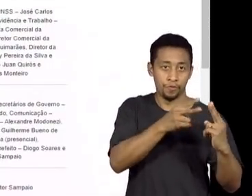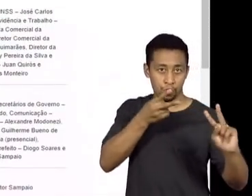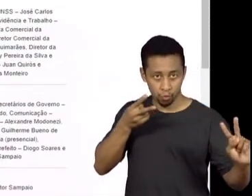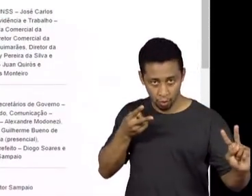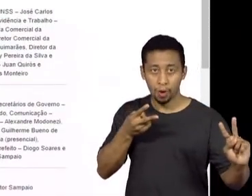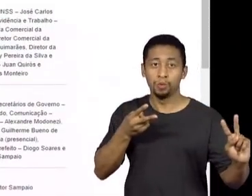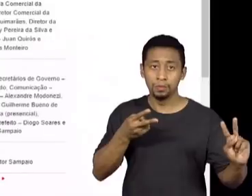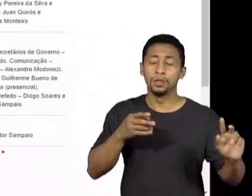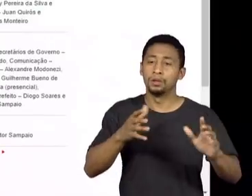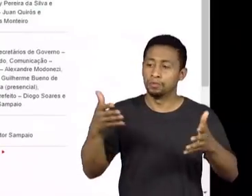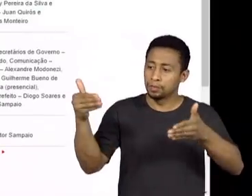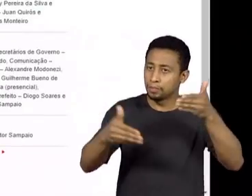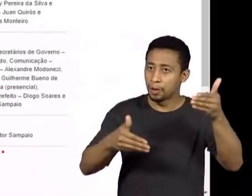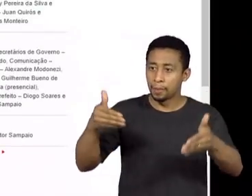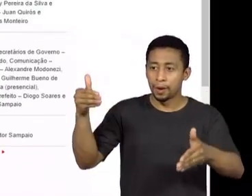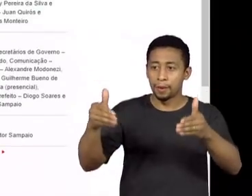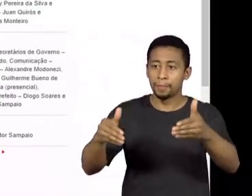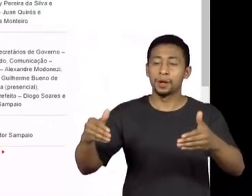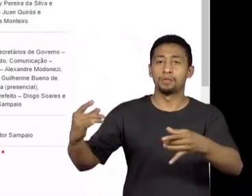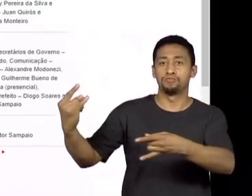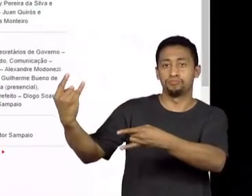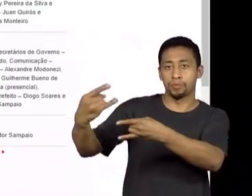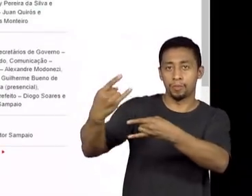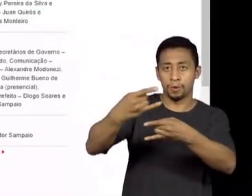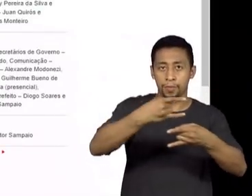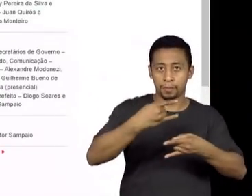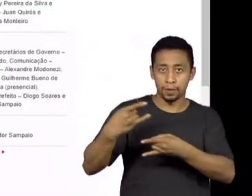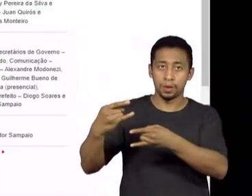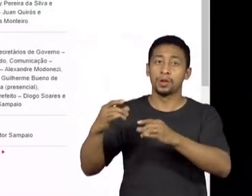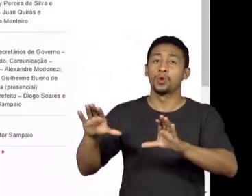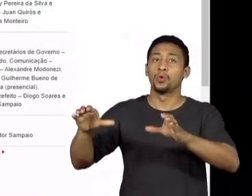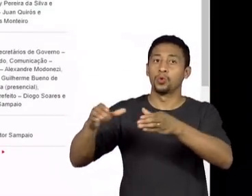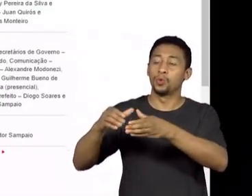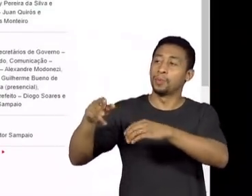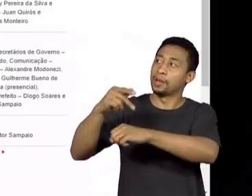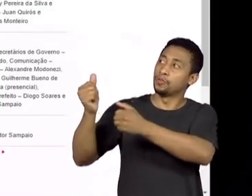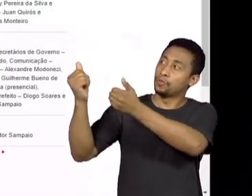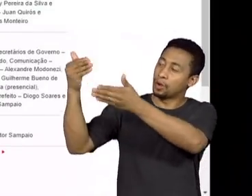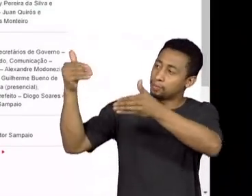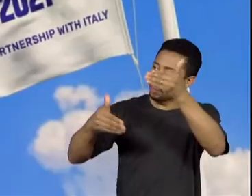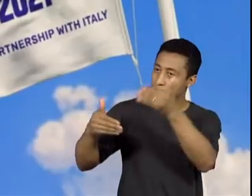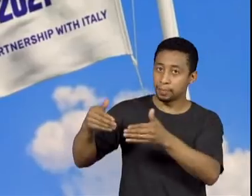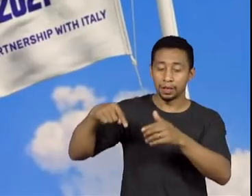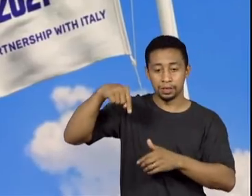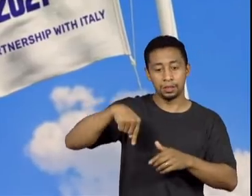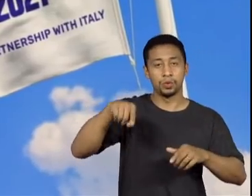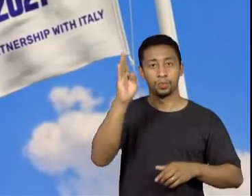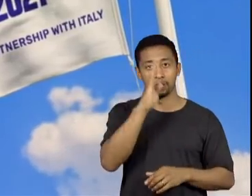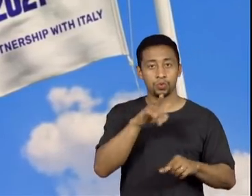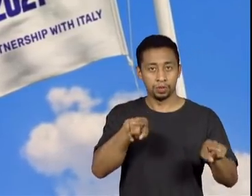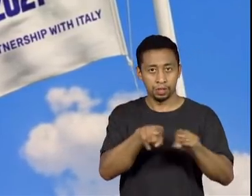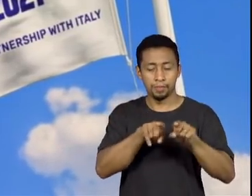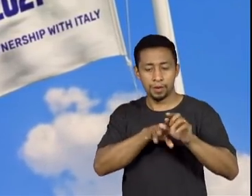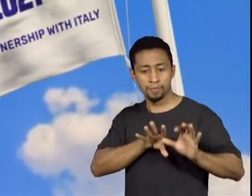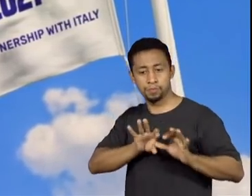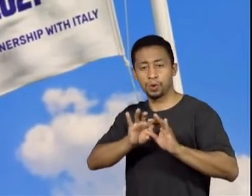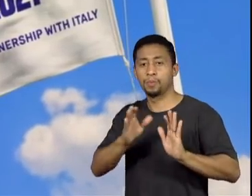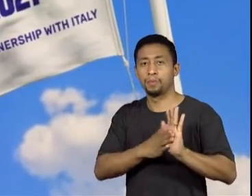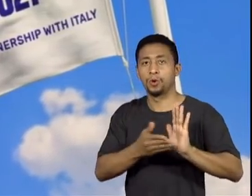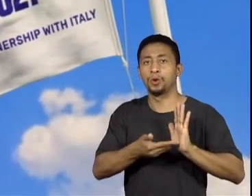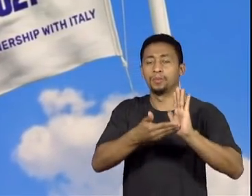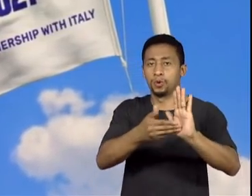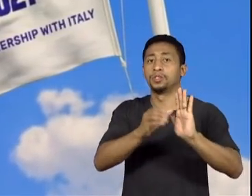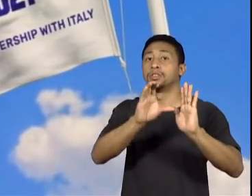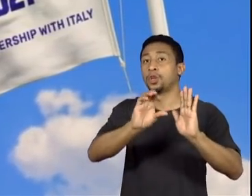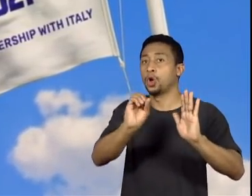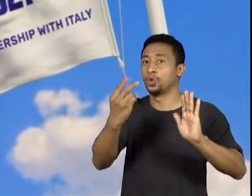representantes de cidades brasileiras e de outros países que têm ações para reduzir as emissões de CO2 e projetos